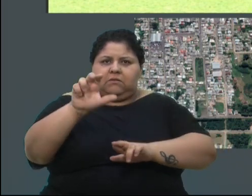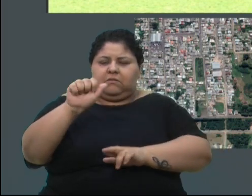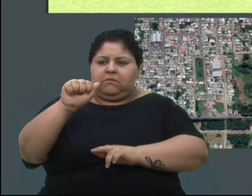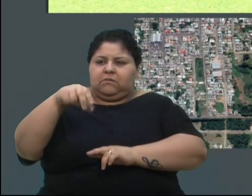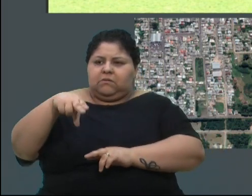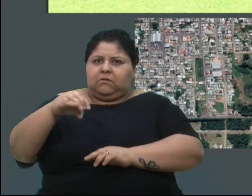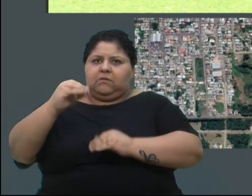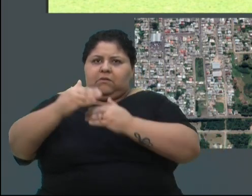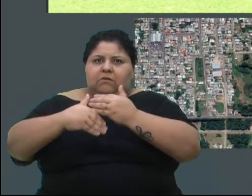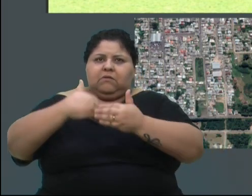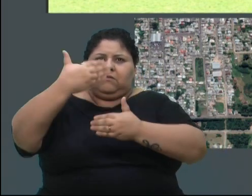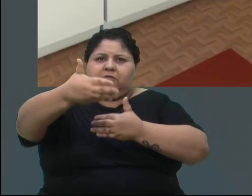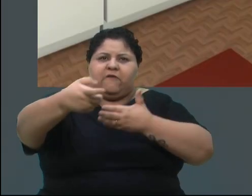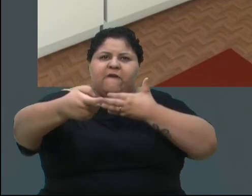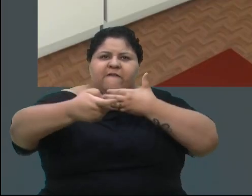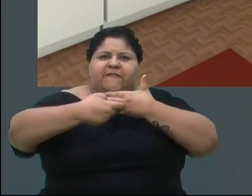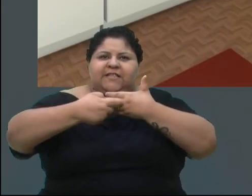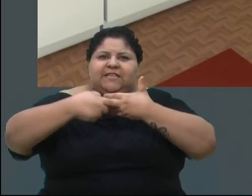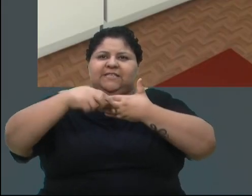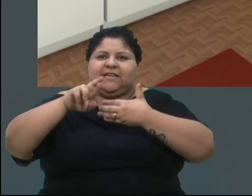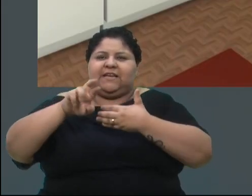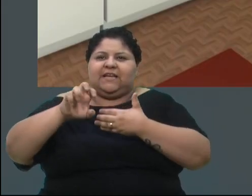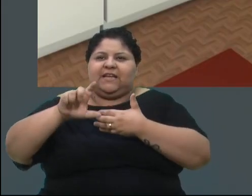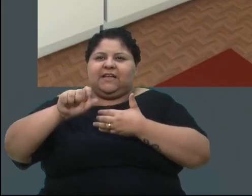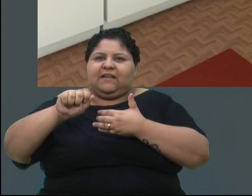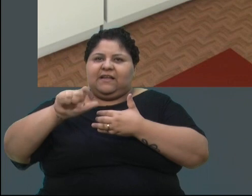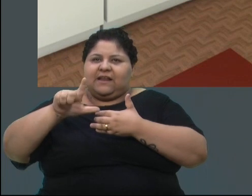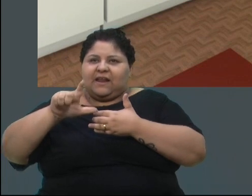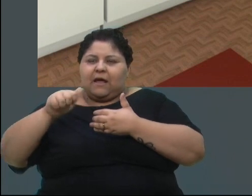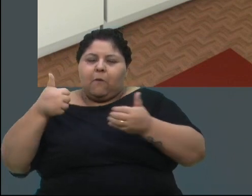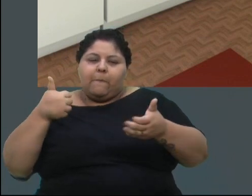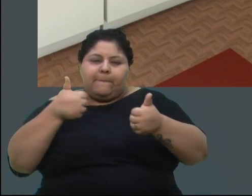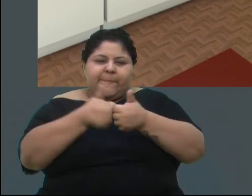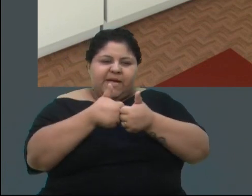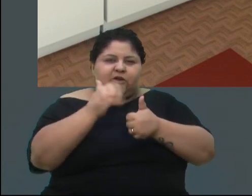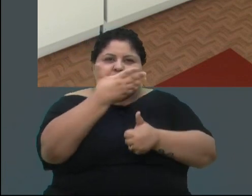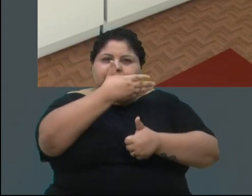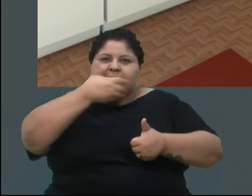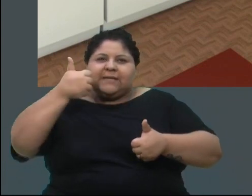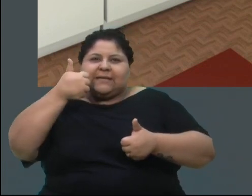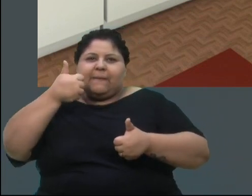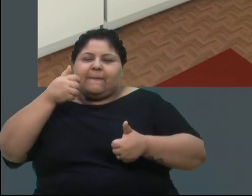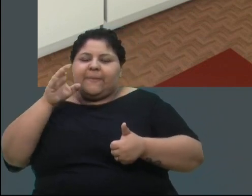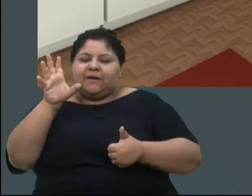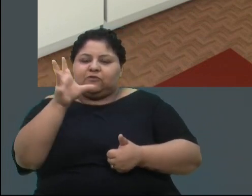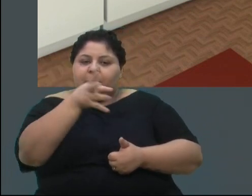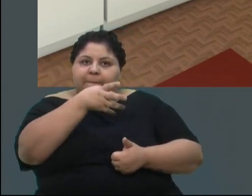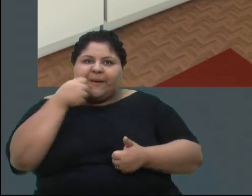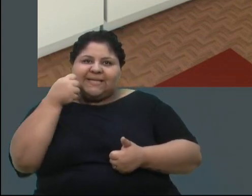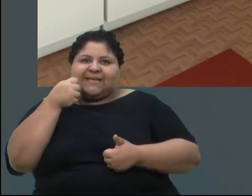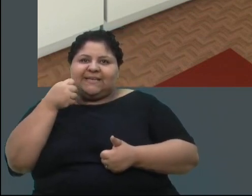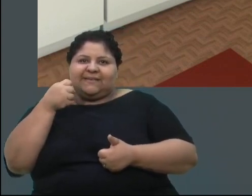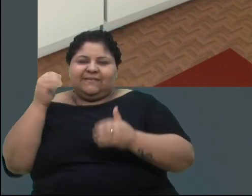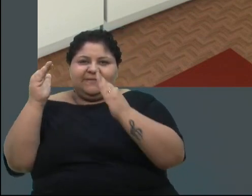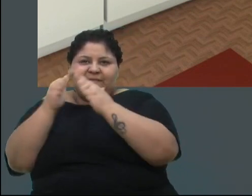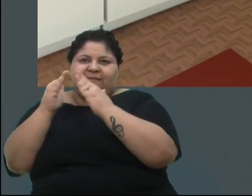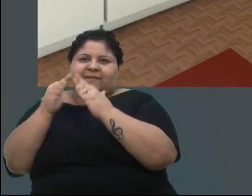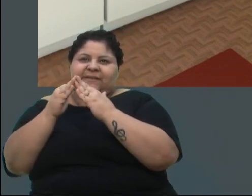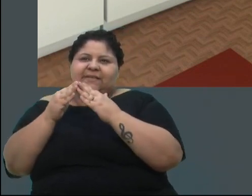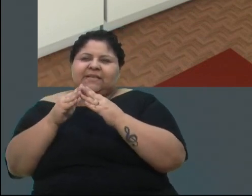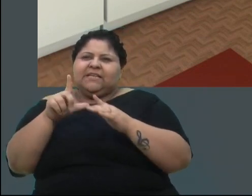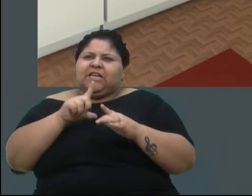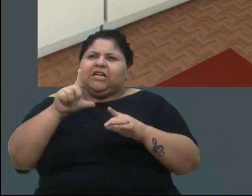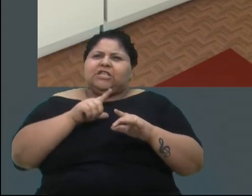frente da Vidraçaria Real, próxima à padaria Nona Margarida, aonde que era da família Mazoc,